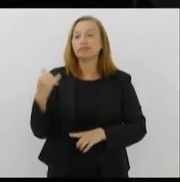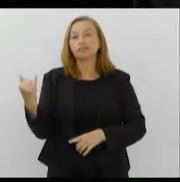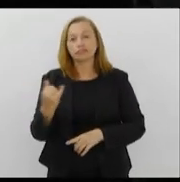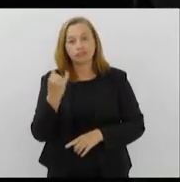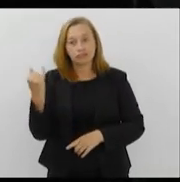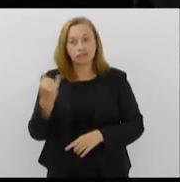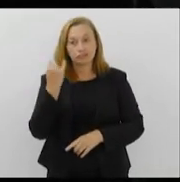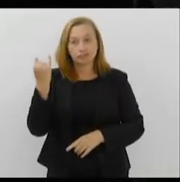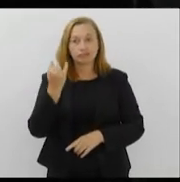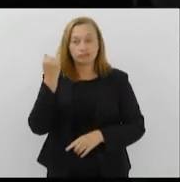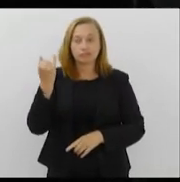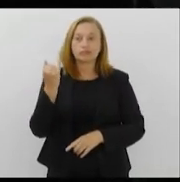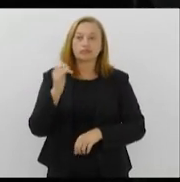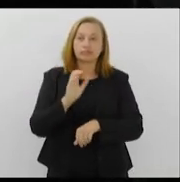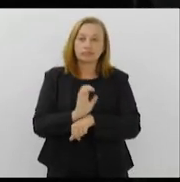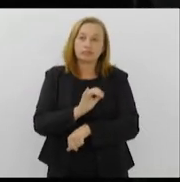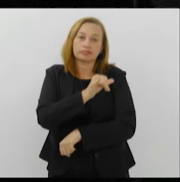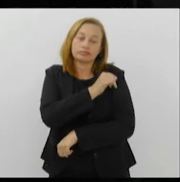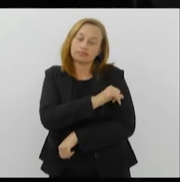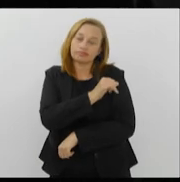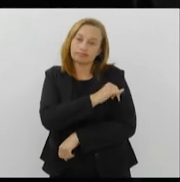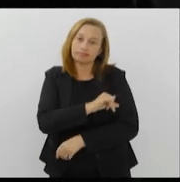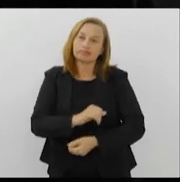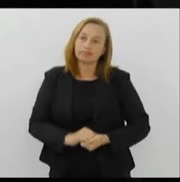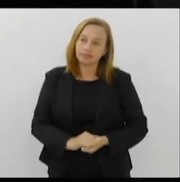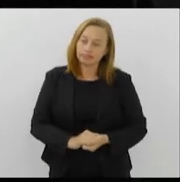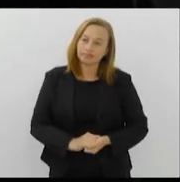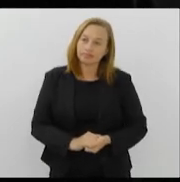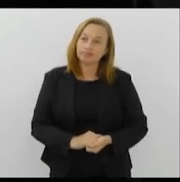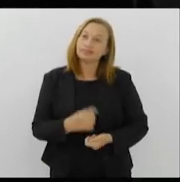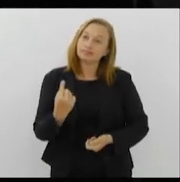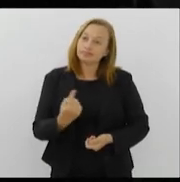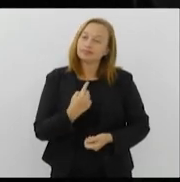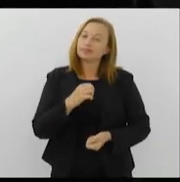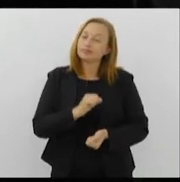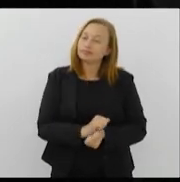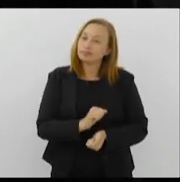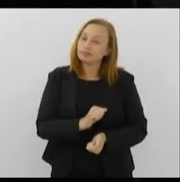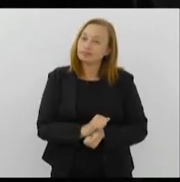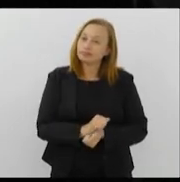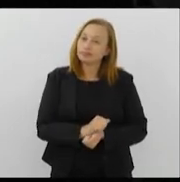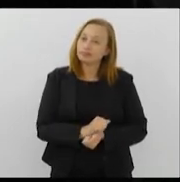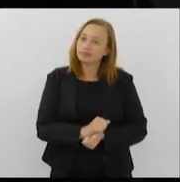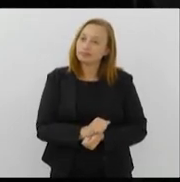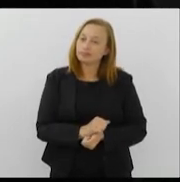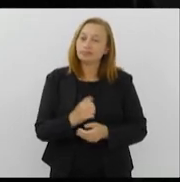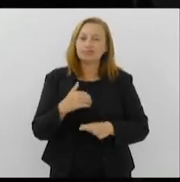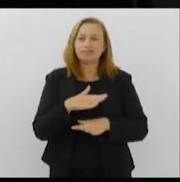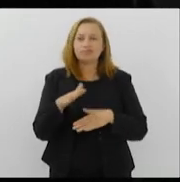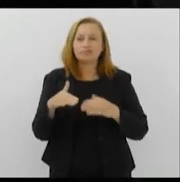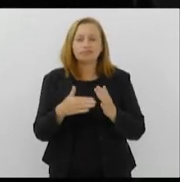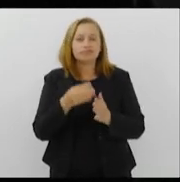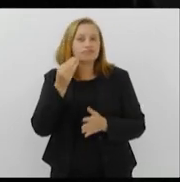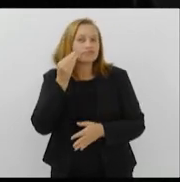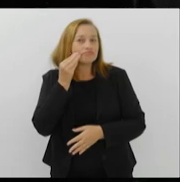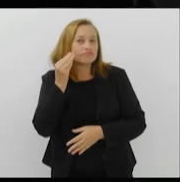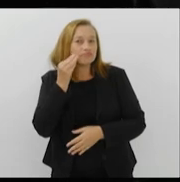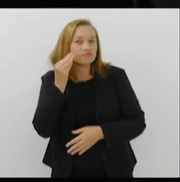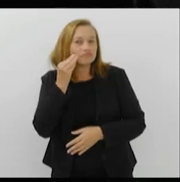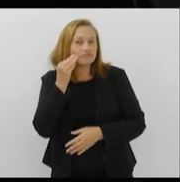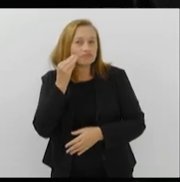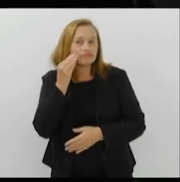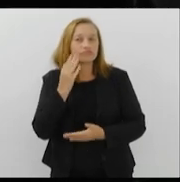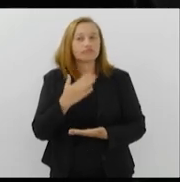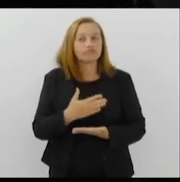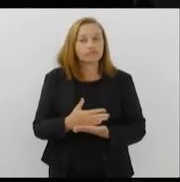importante aqui para o estado do Rio de Janeiro, e a gente espera que, a partir de todos os testes, porque, a